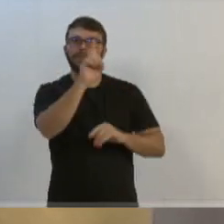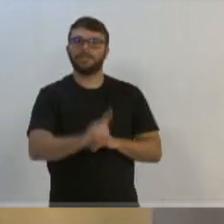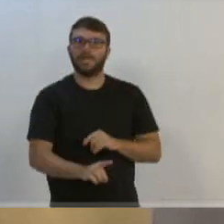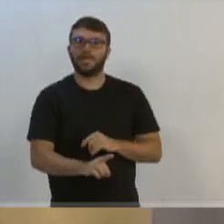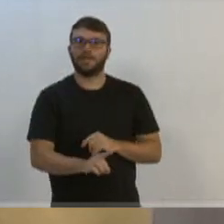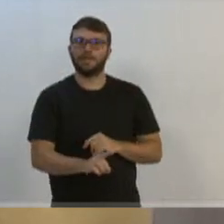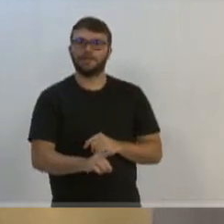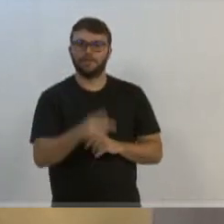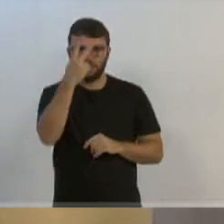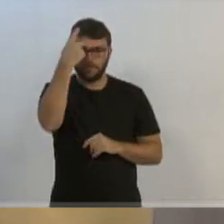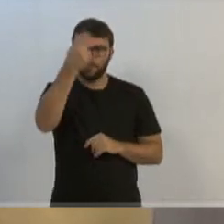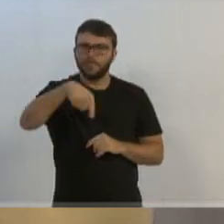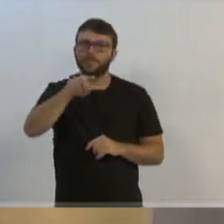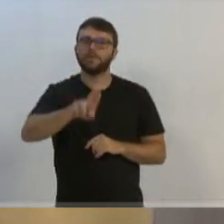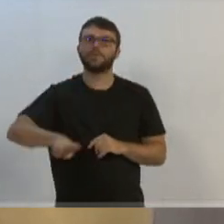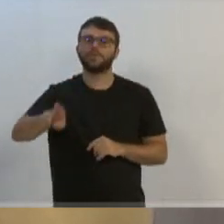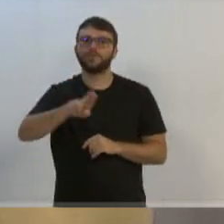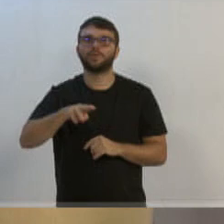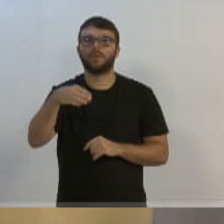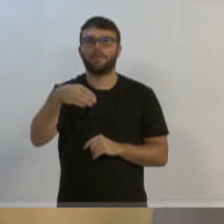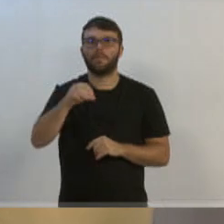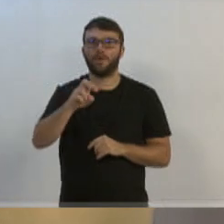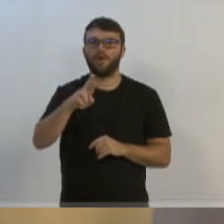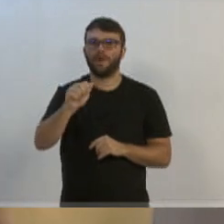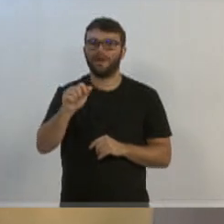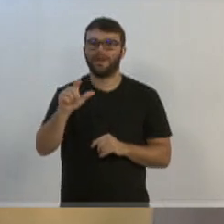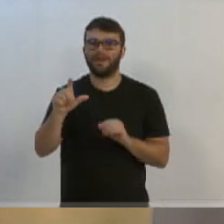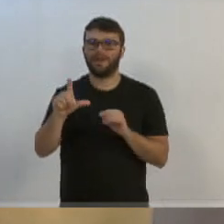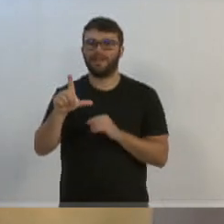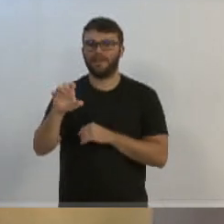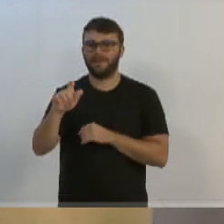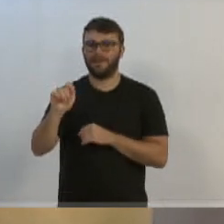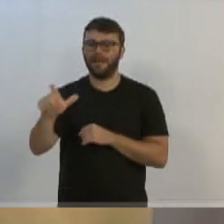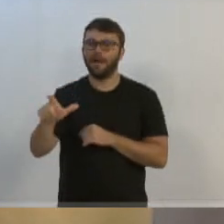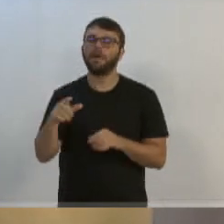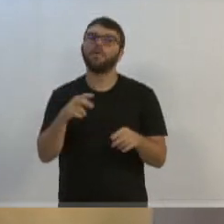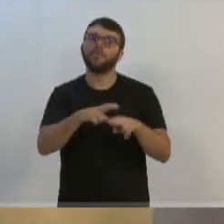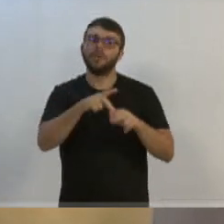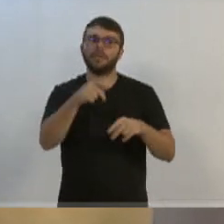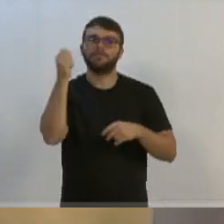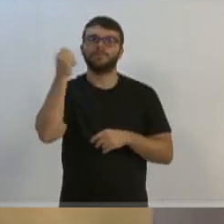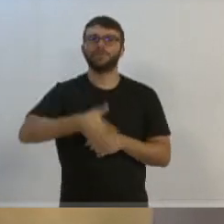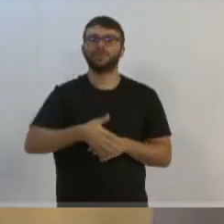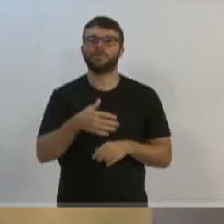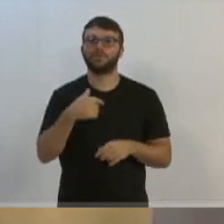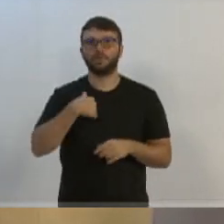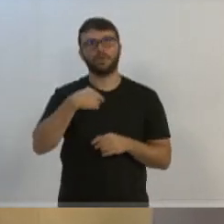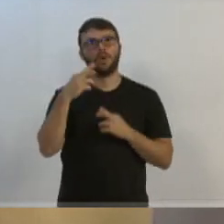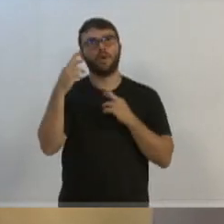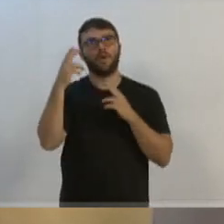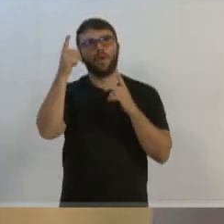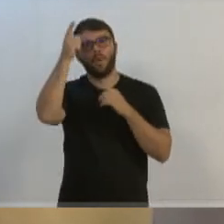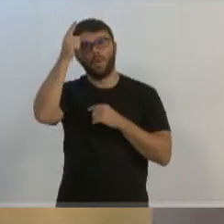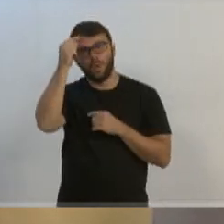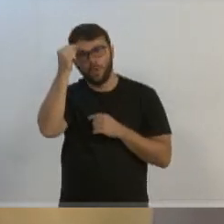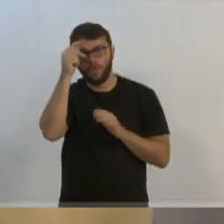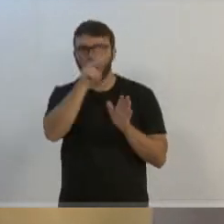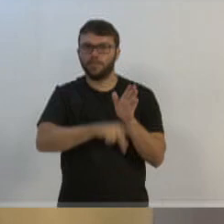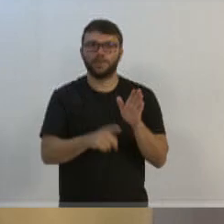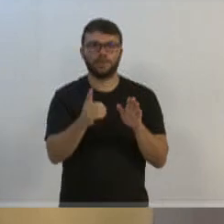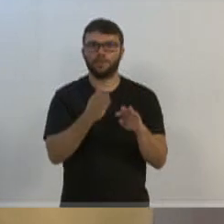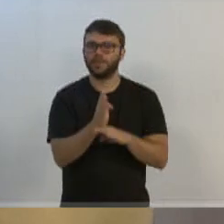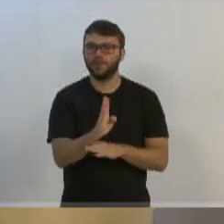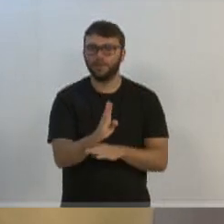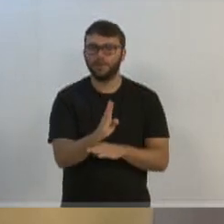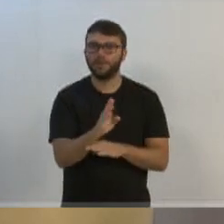do consumidor de utilizar a mora legal, é outro absurdo. Então, assim, fico pelo menos mais aliviado porque o projeto não passou adiante. Se o município